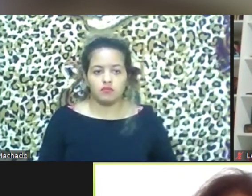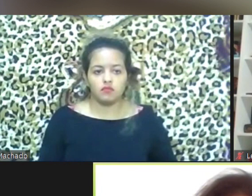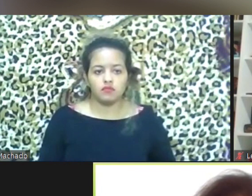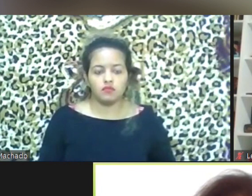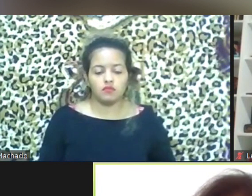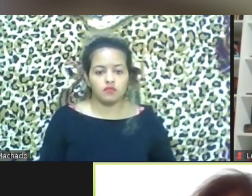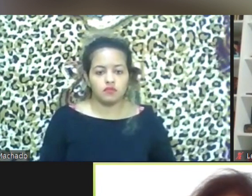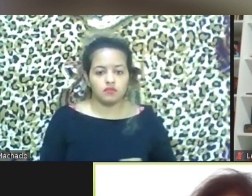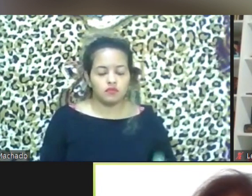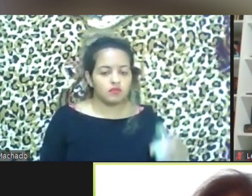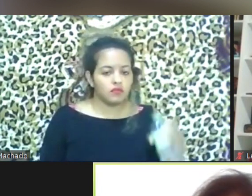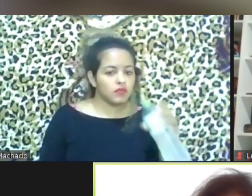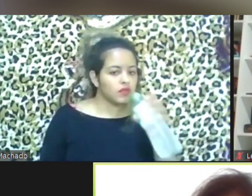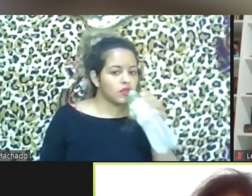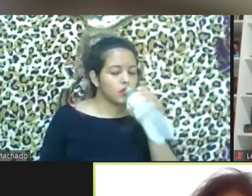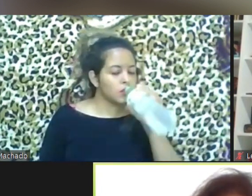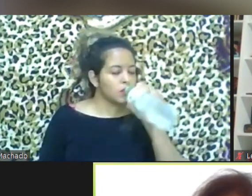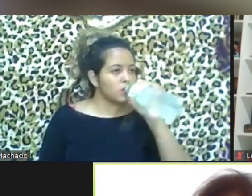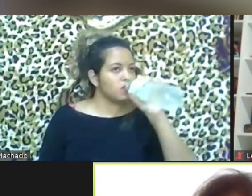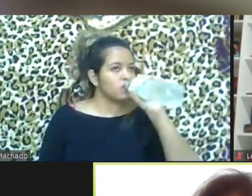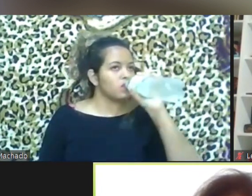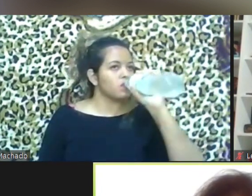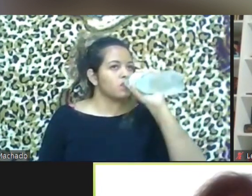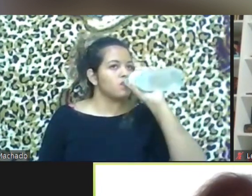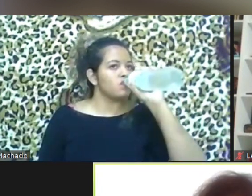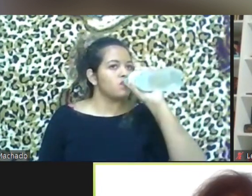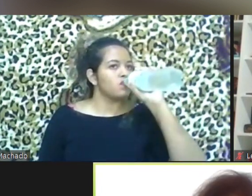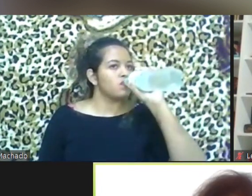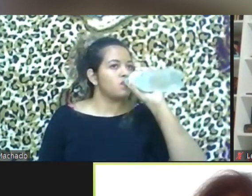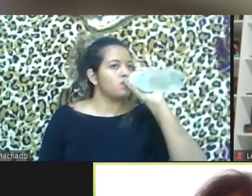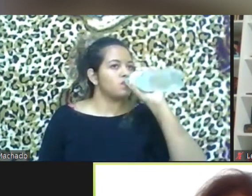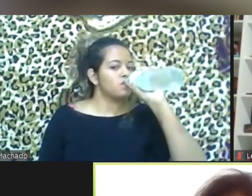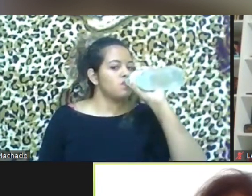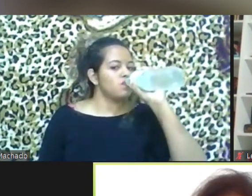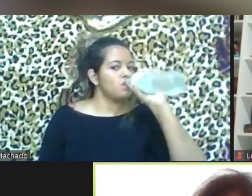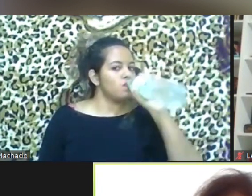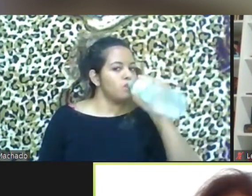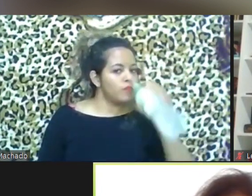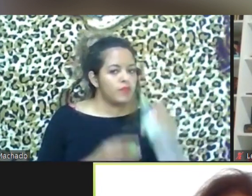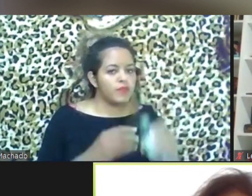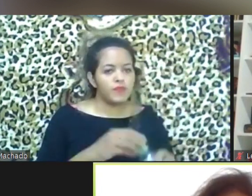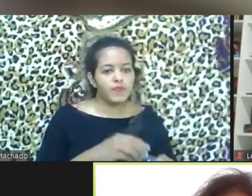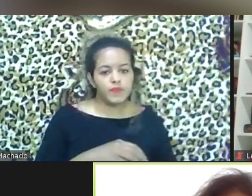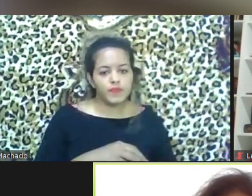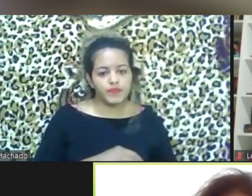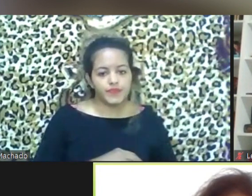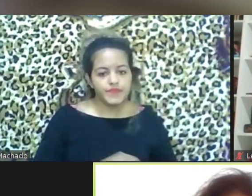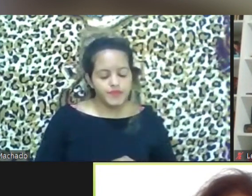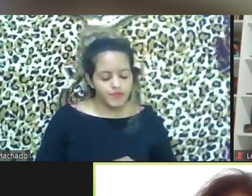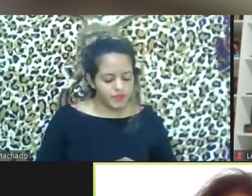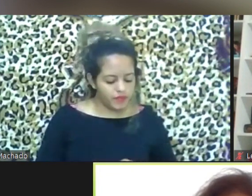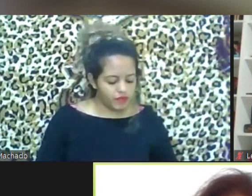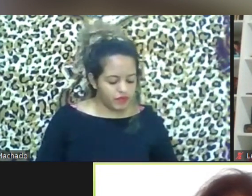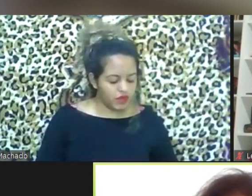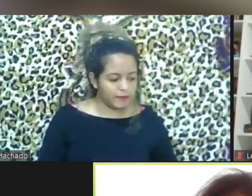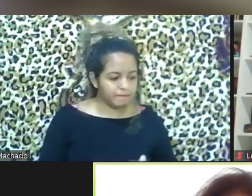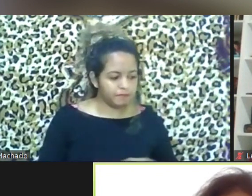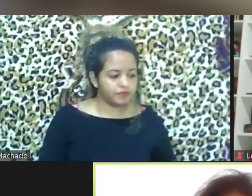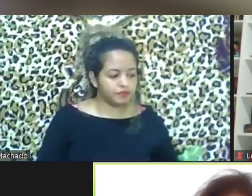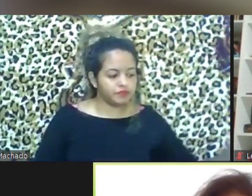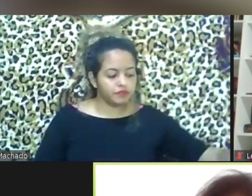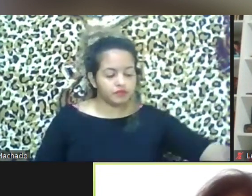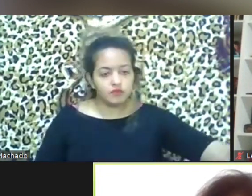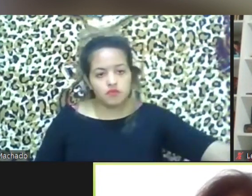assim, pensando nas relações proximais, né? Acho que os professores aí, as pessoas estavam colocando a questão da luta